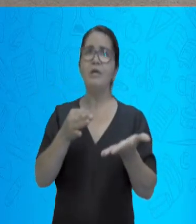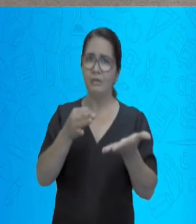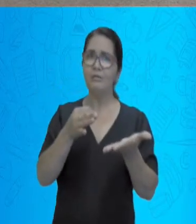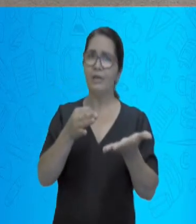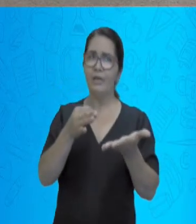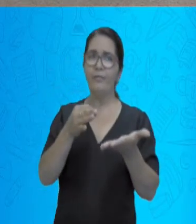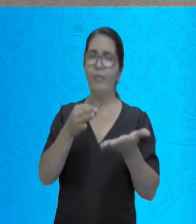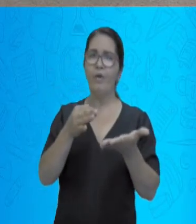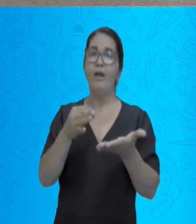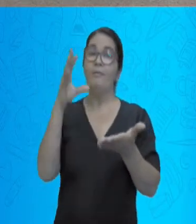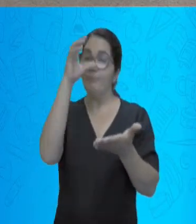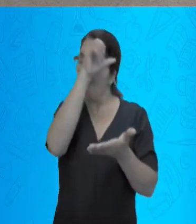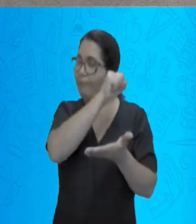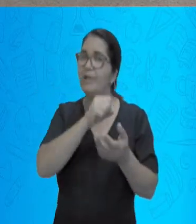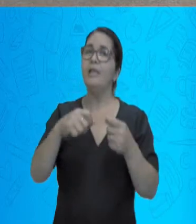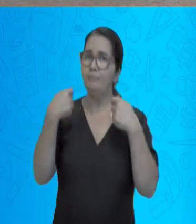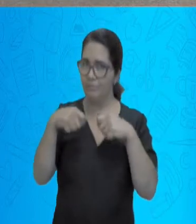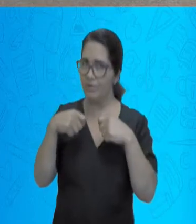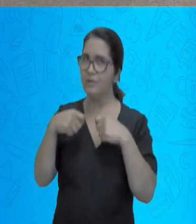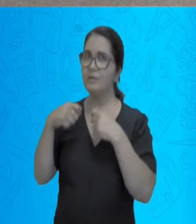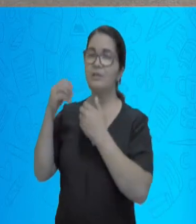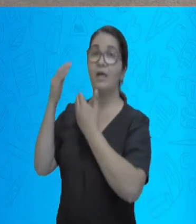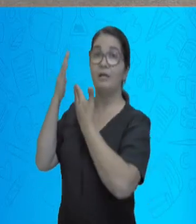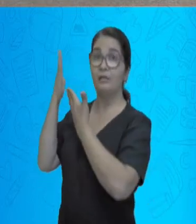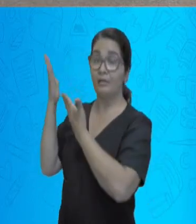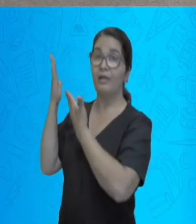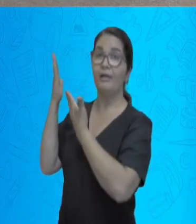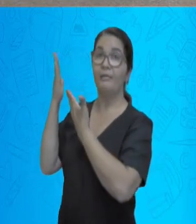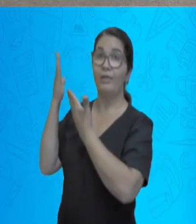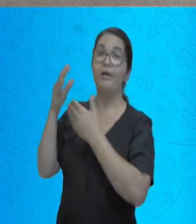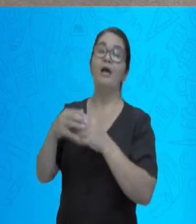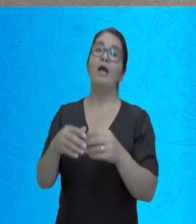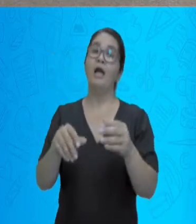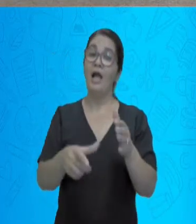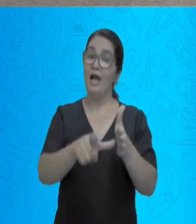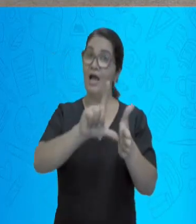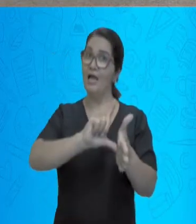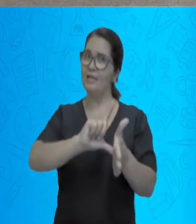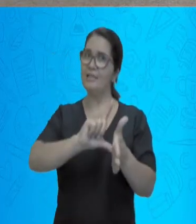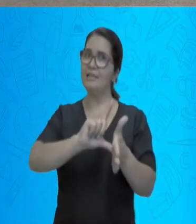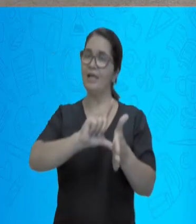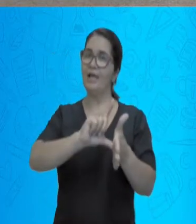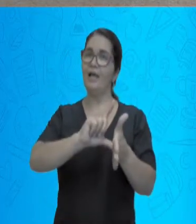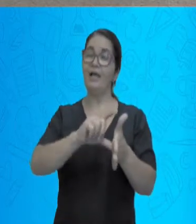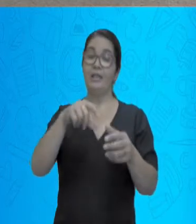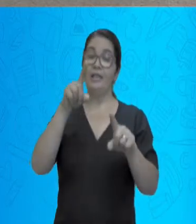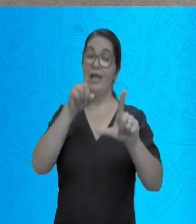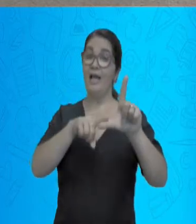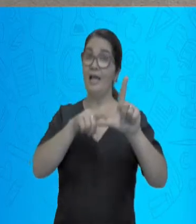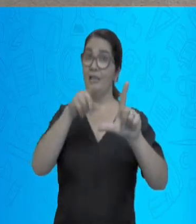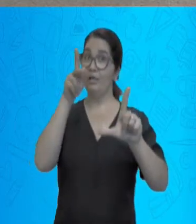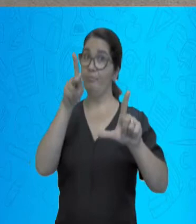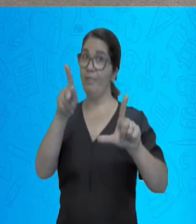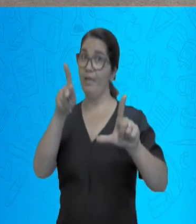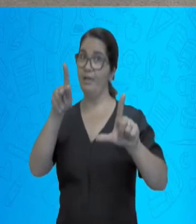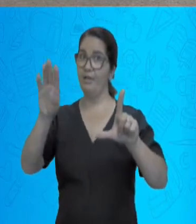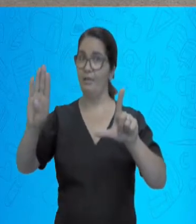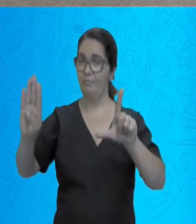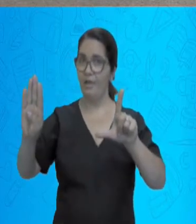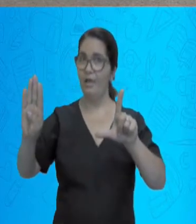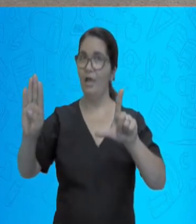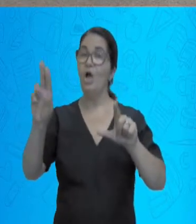Então, antes das letras P e B, usamos a letra M, somente nesses